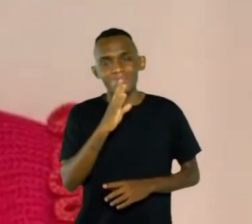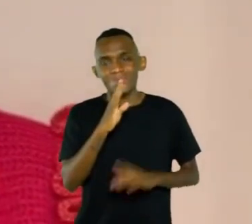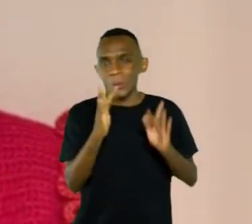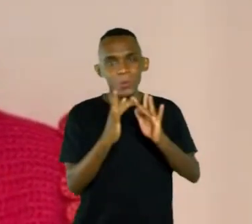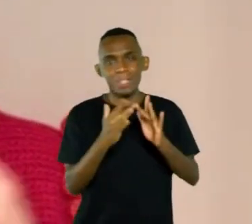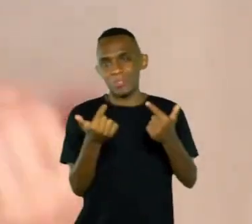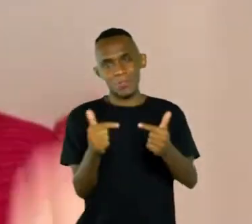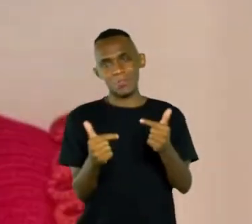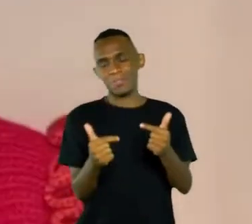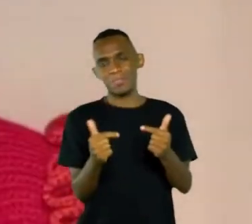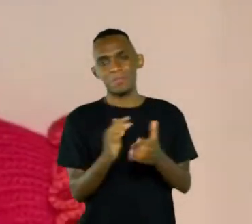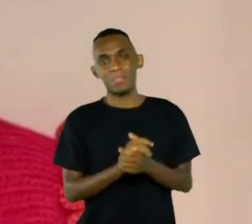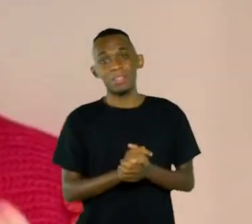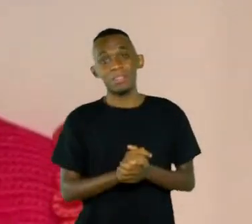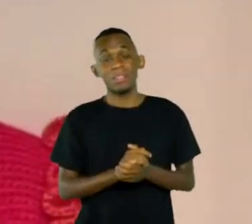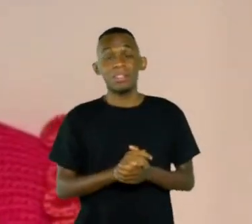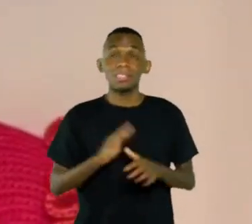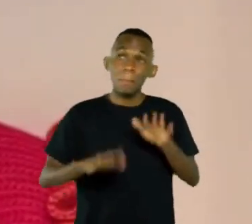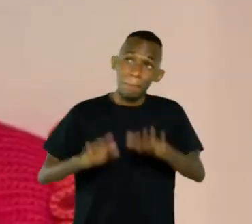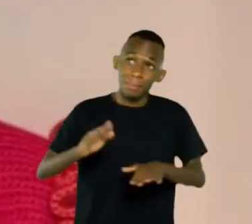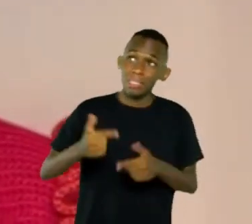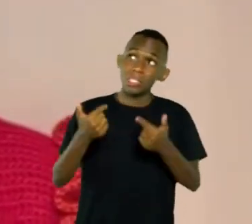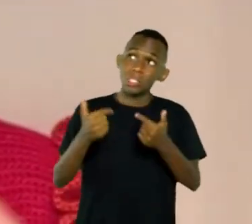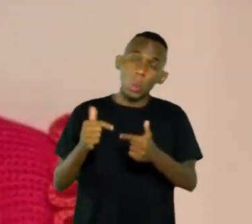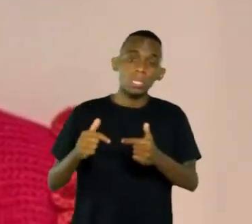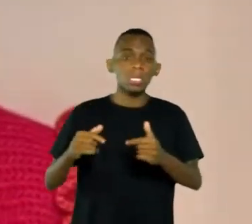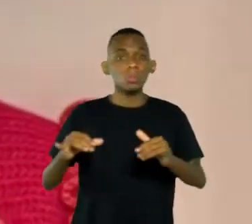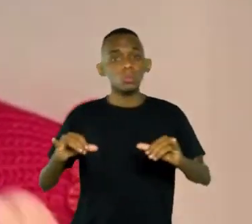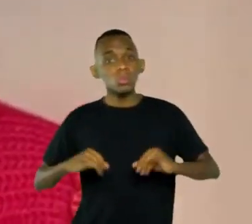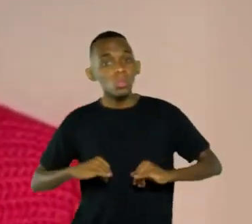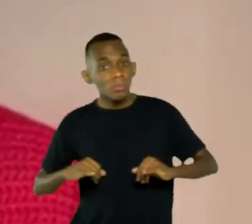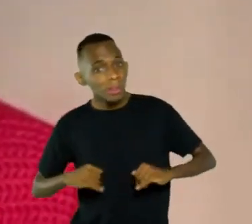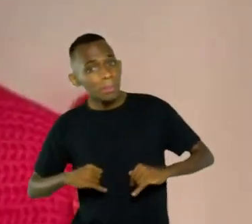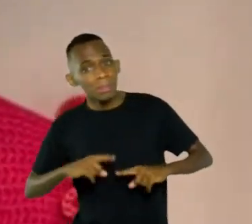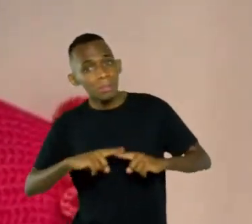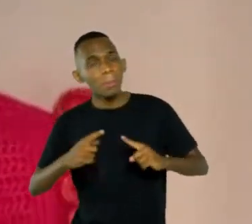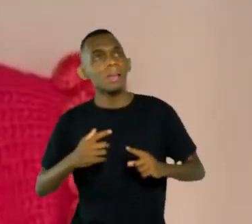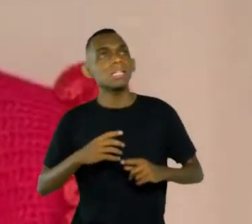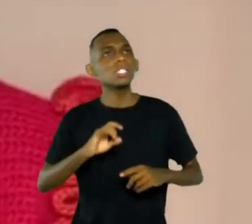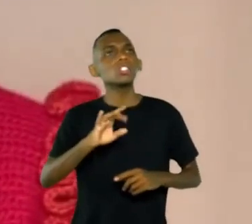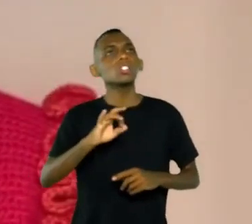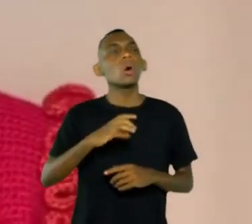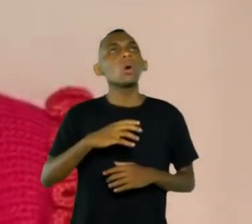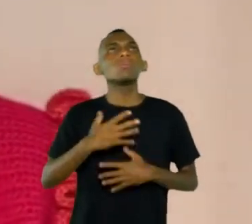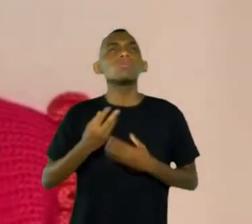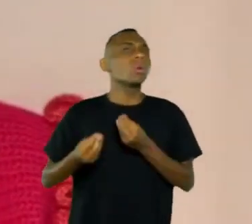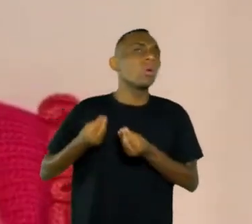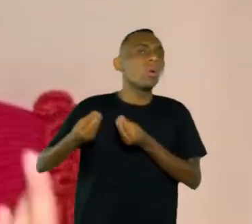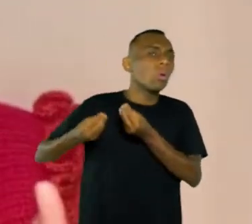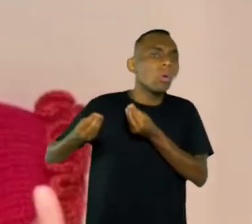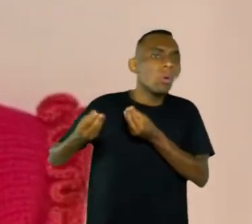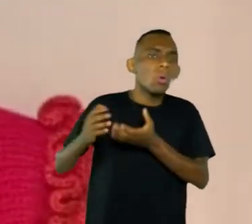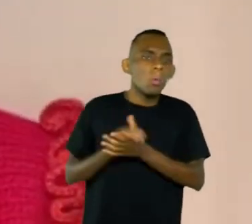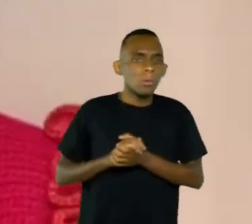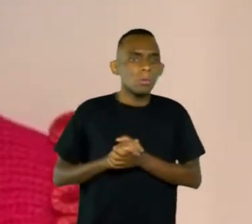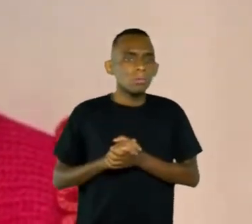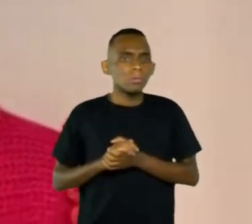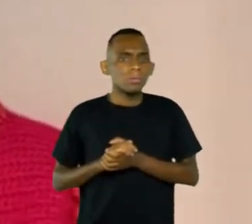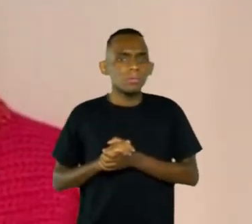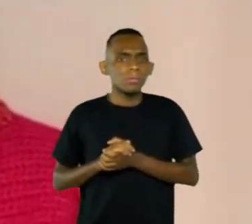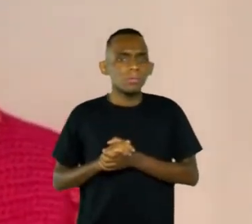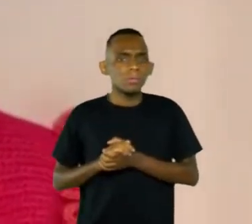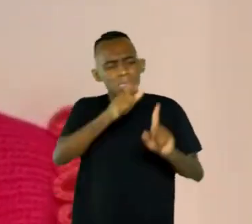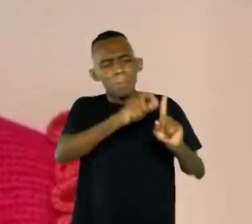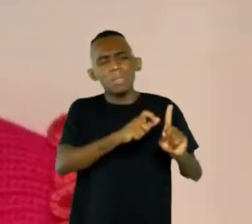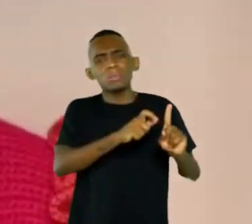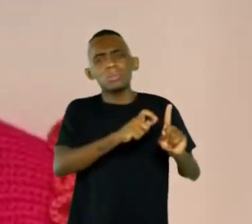dor. Talvez ele tenha a dor de não ter essa dor. Que falta é essa que eu preciso sentir? Como é essa falta? Como é esse cara de quem eu não